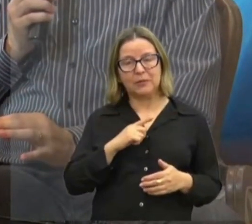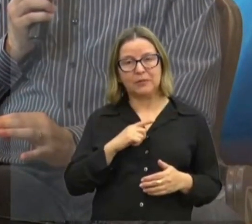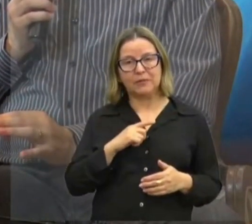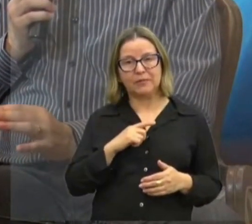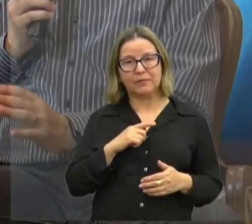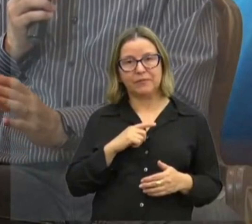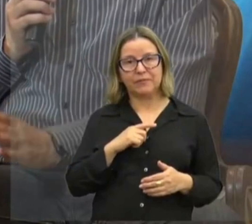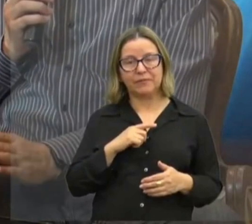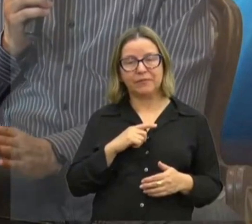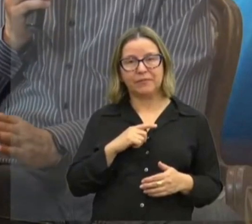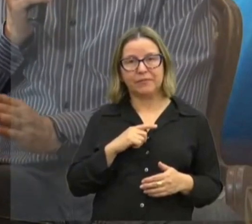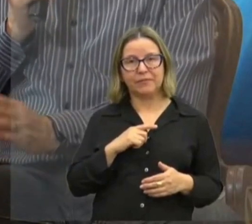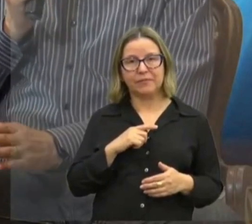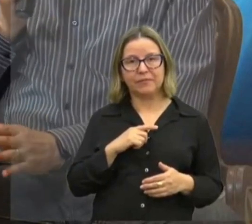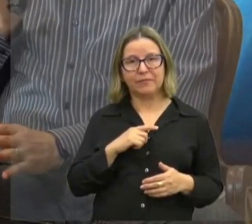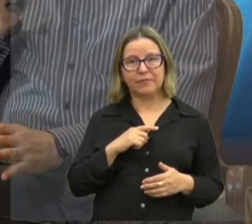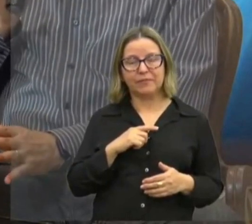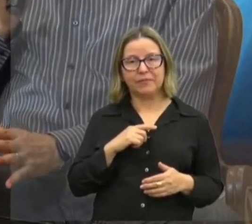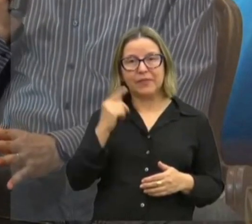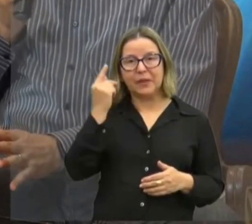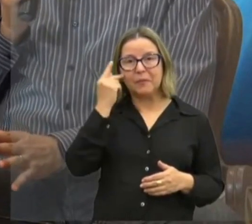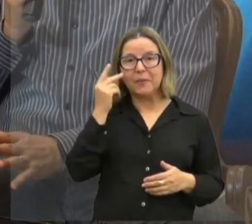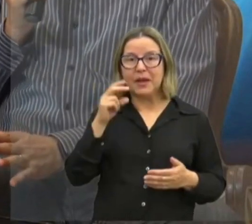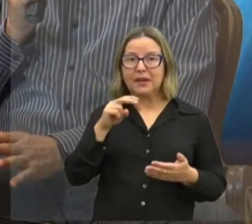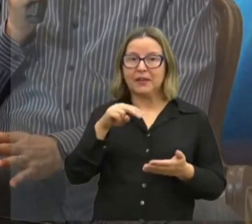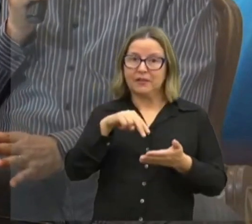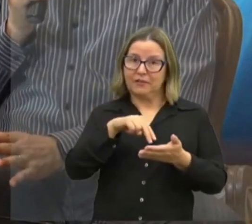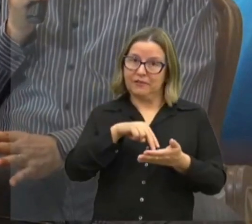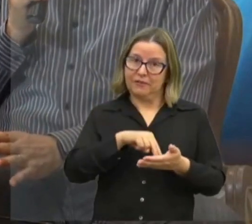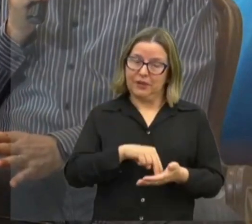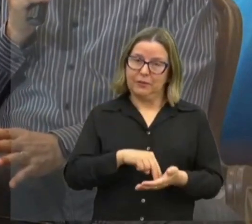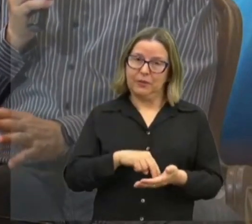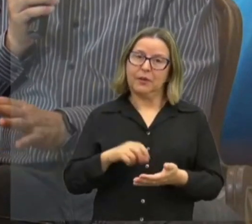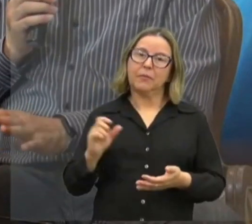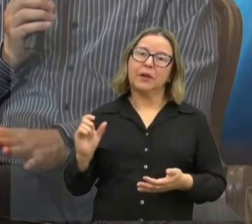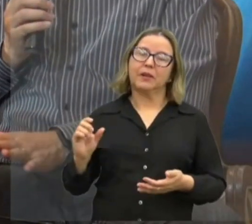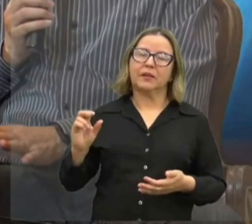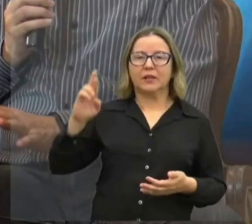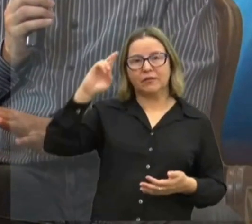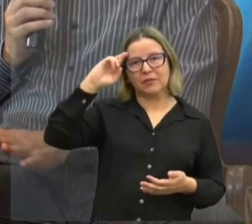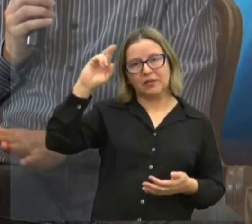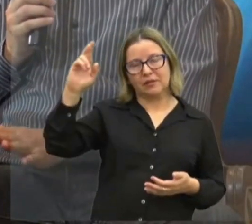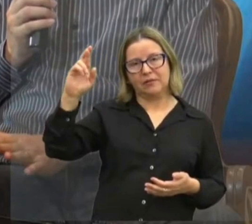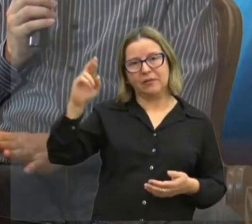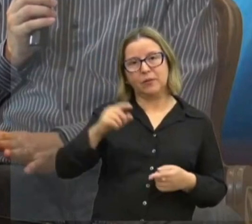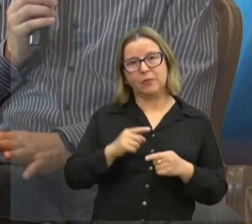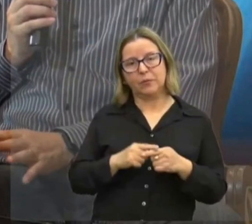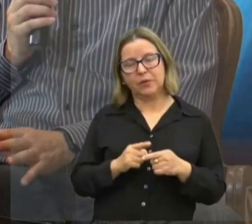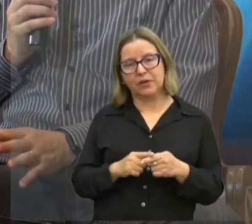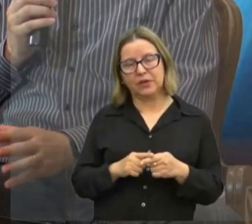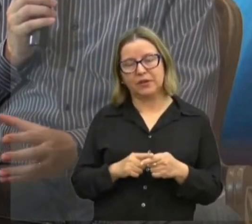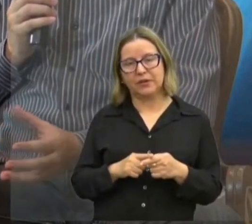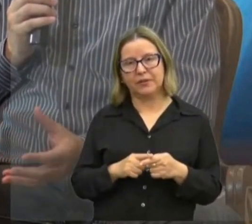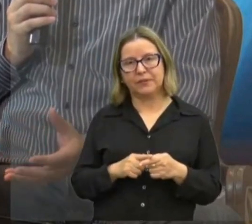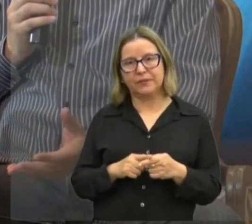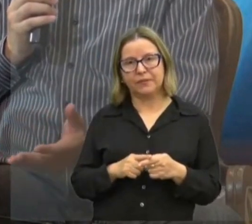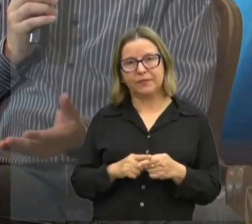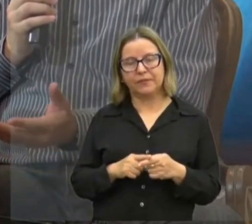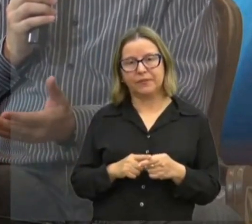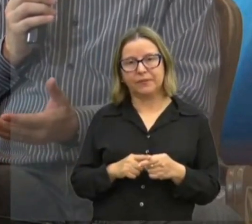permanecermos com a palavra do Senhor. O que nós acabamos de ver aqui, e eu